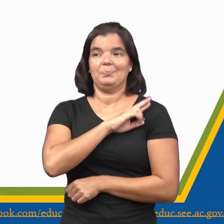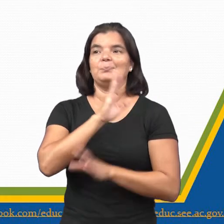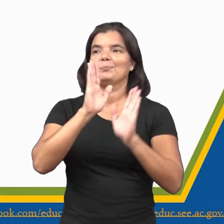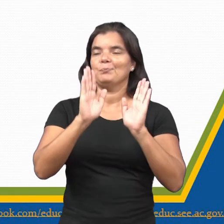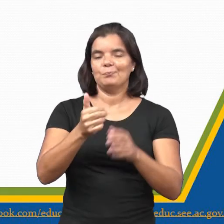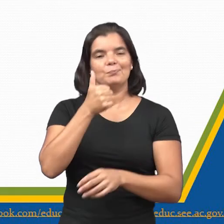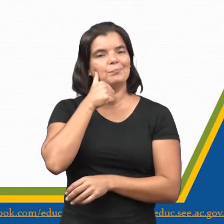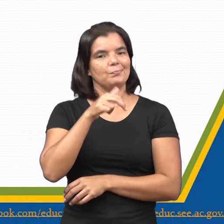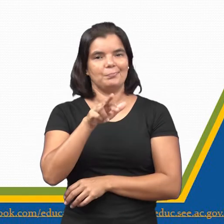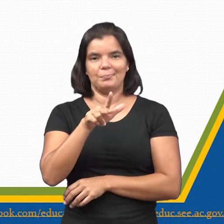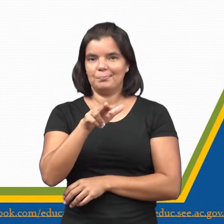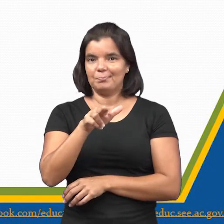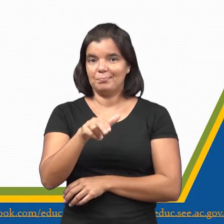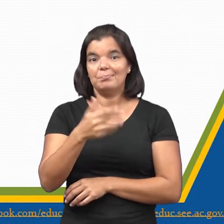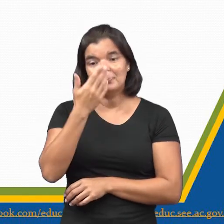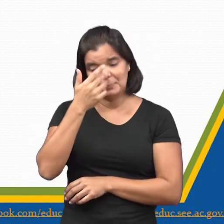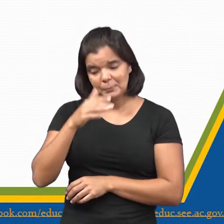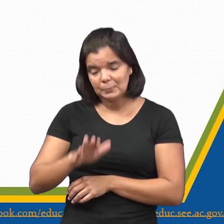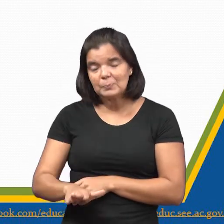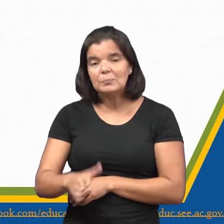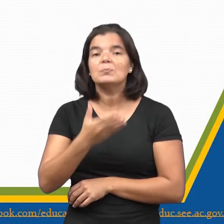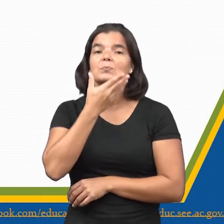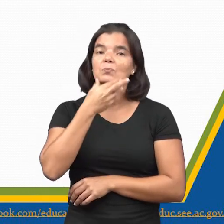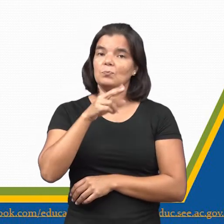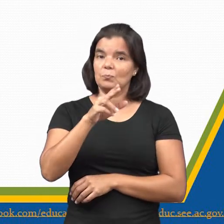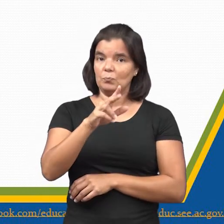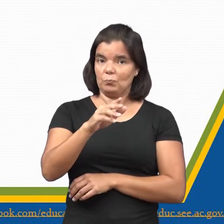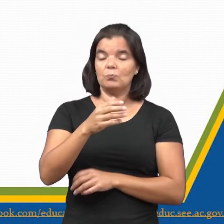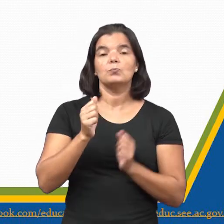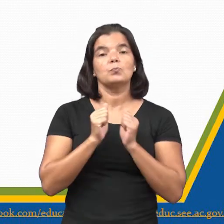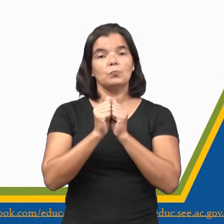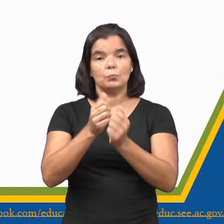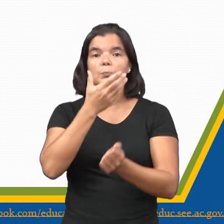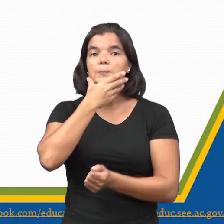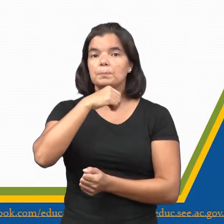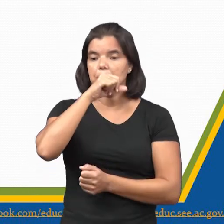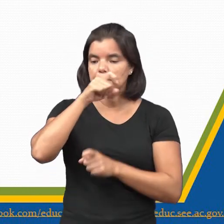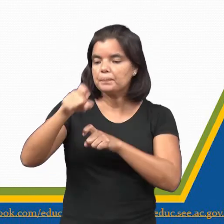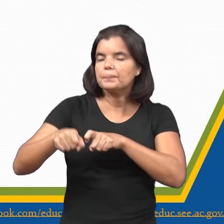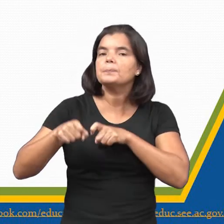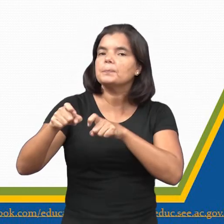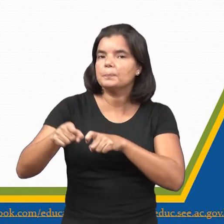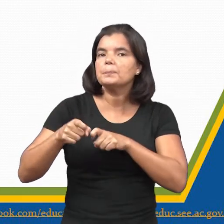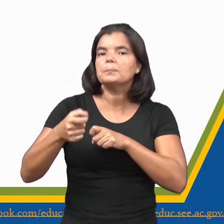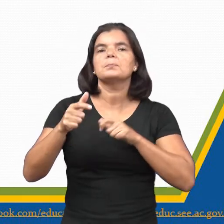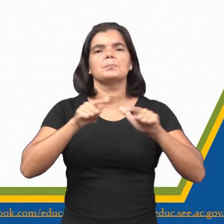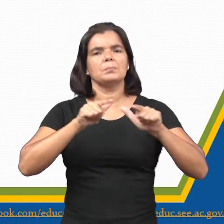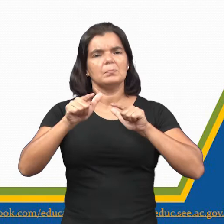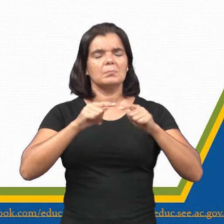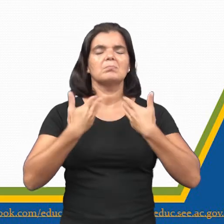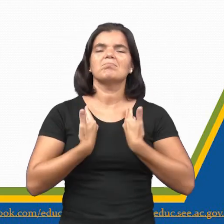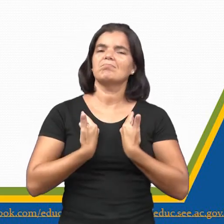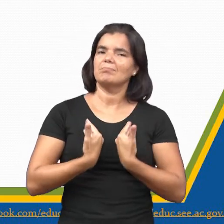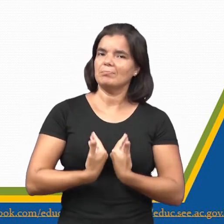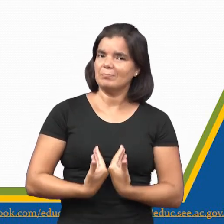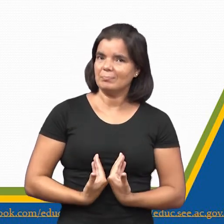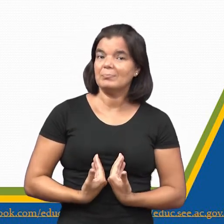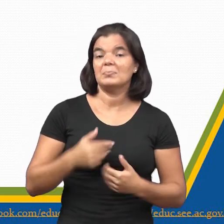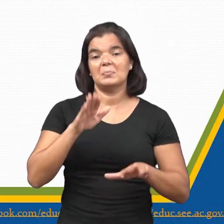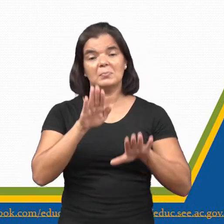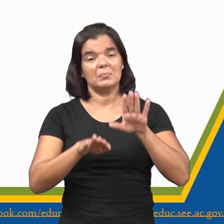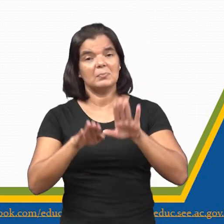minhas irmãs eram pequenas e meus irmãos iam com meu pai para a roça. O trabalho era cansativo